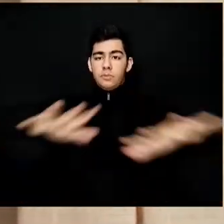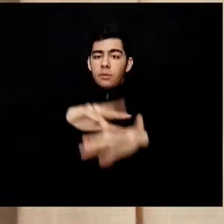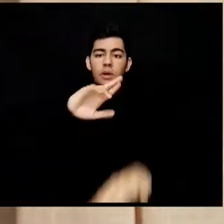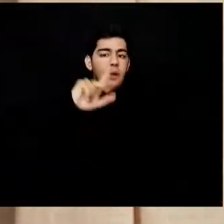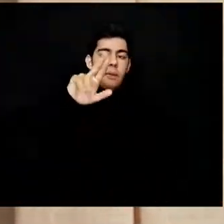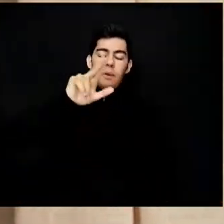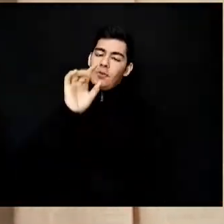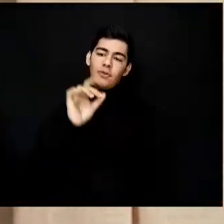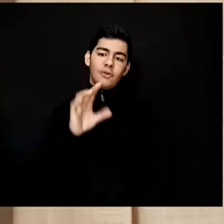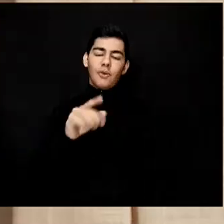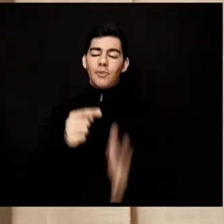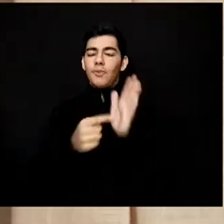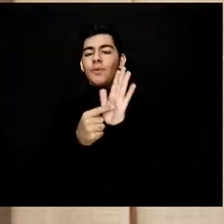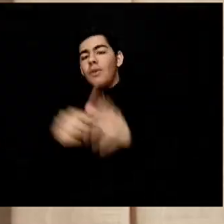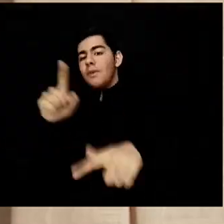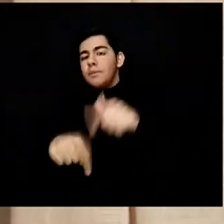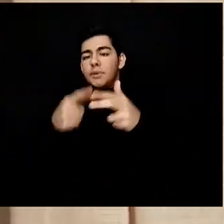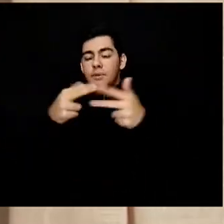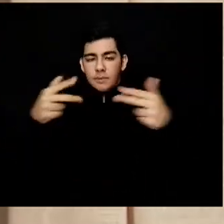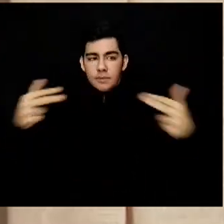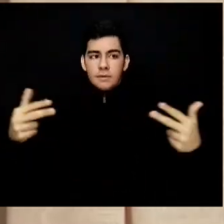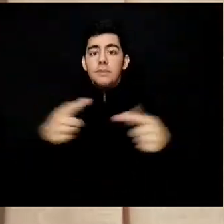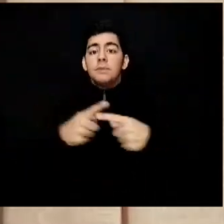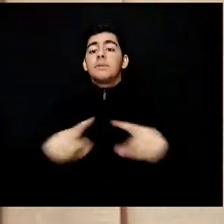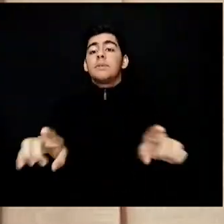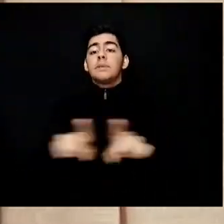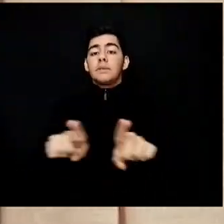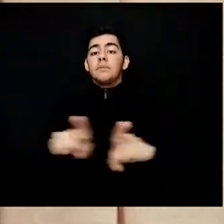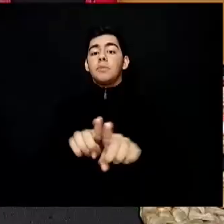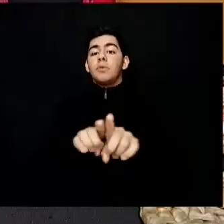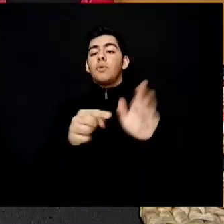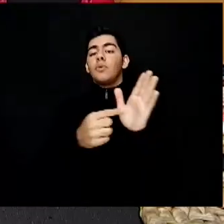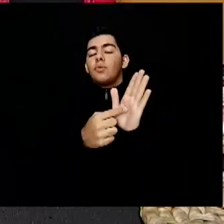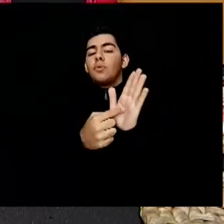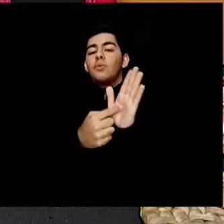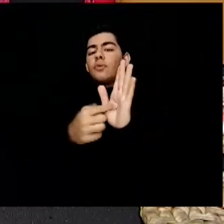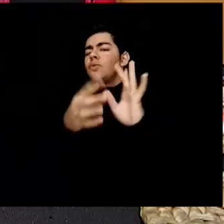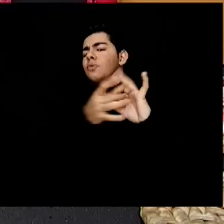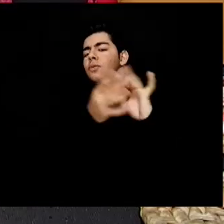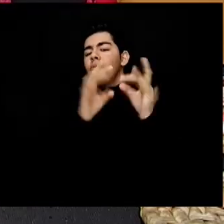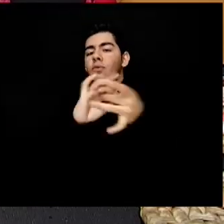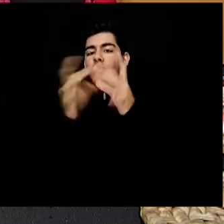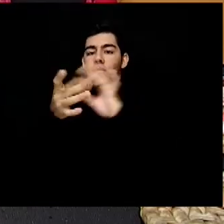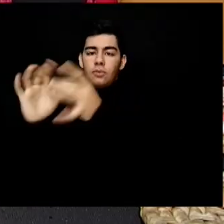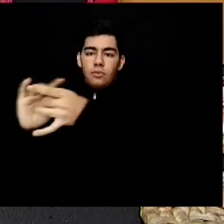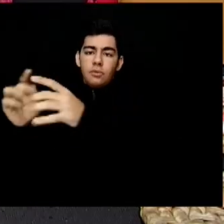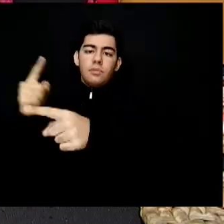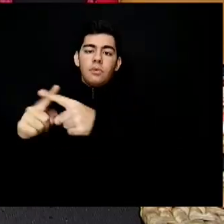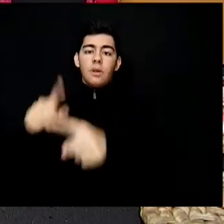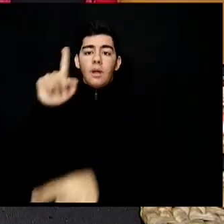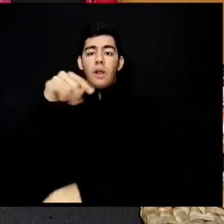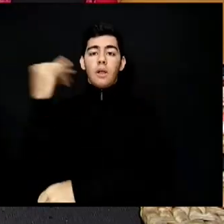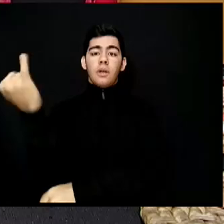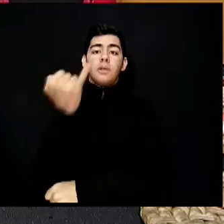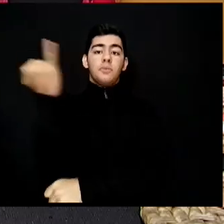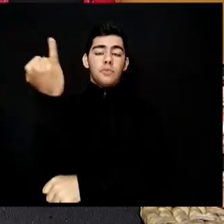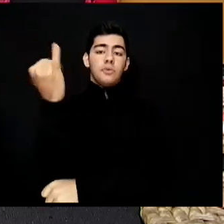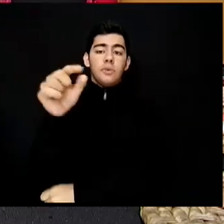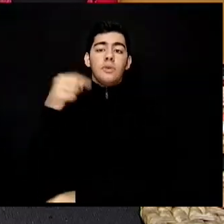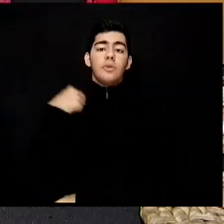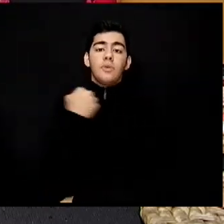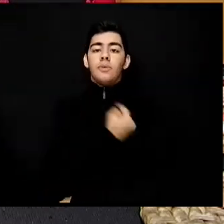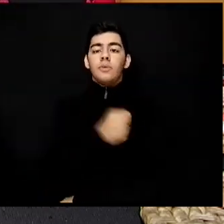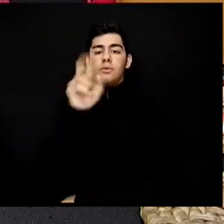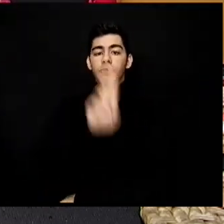que está em alta, mas também contextualizar, porque é muito importante a gente utilizar as peças